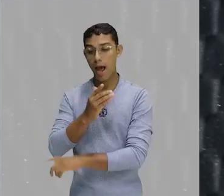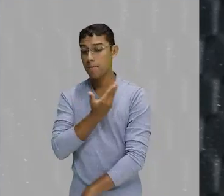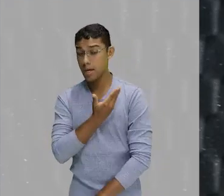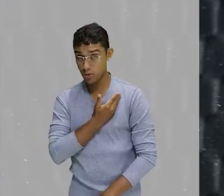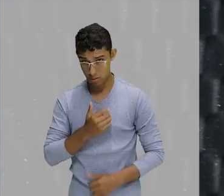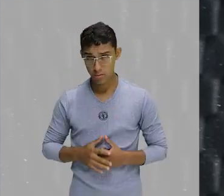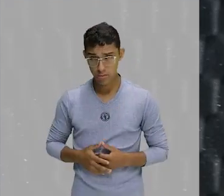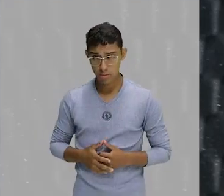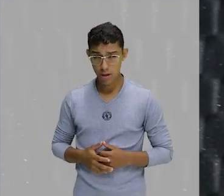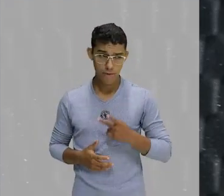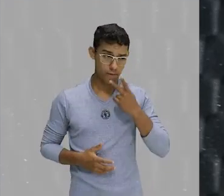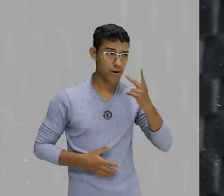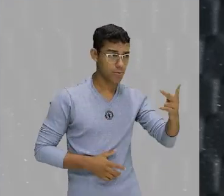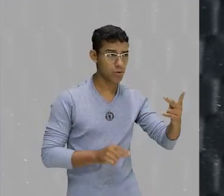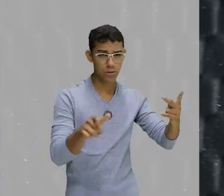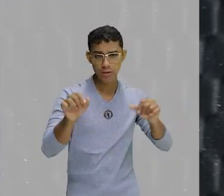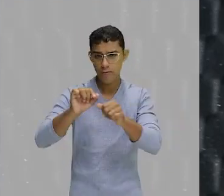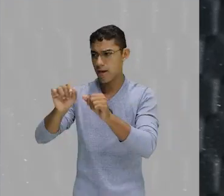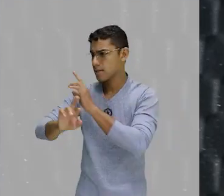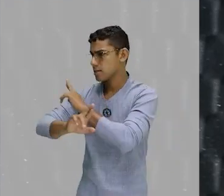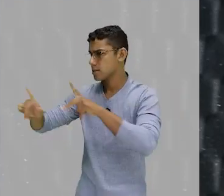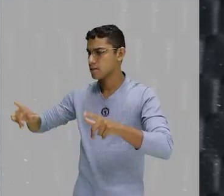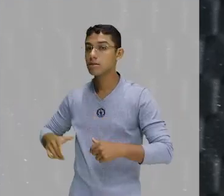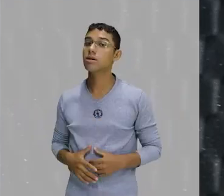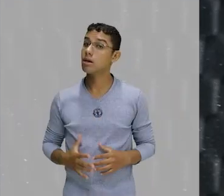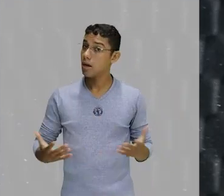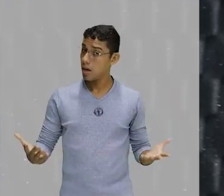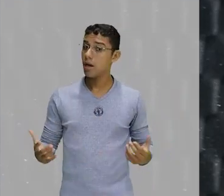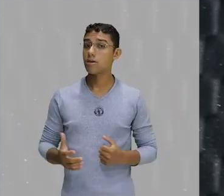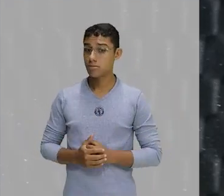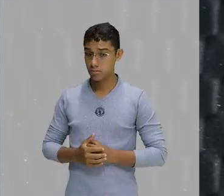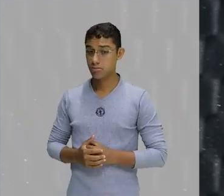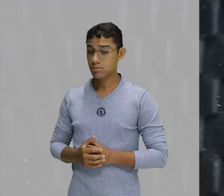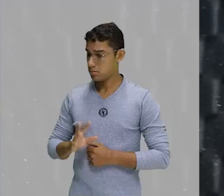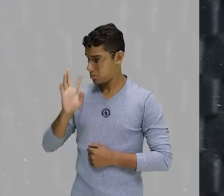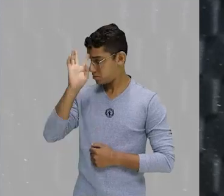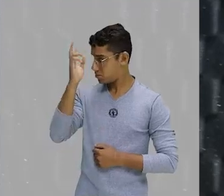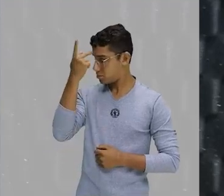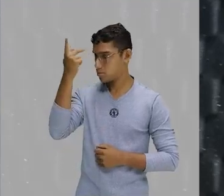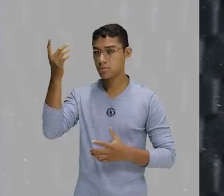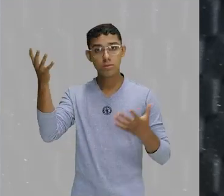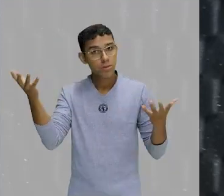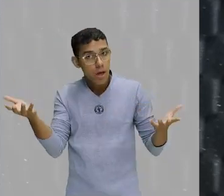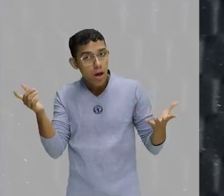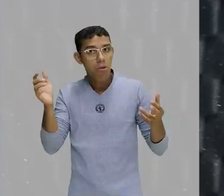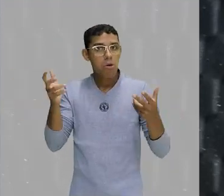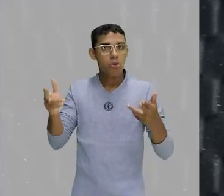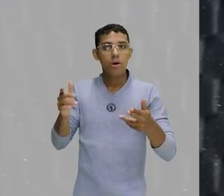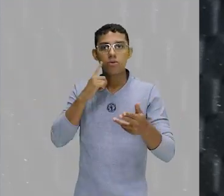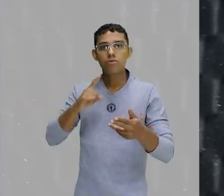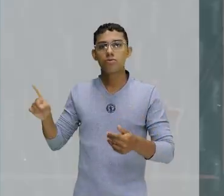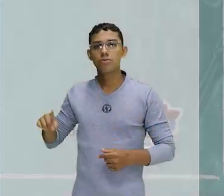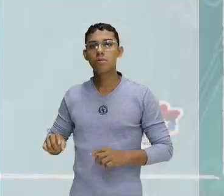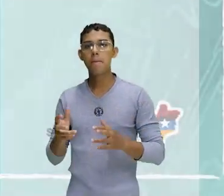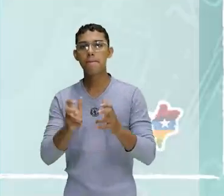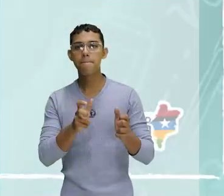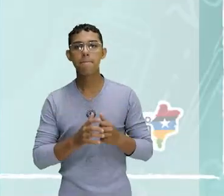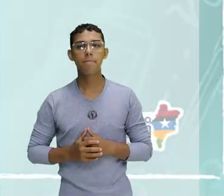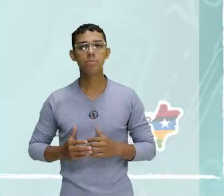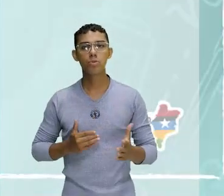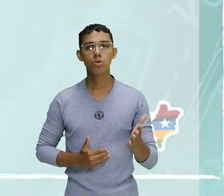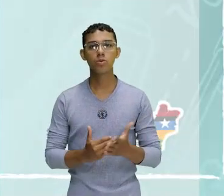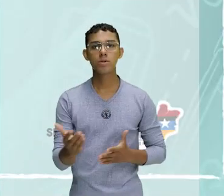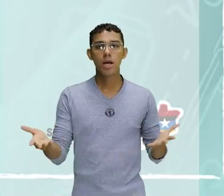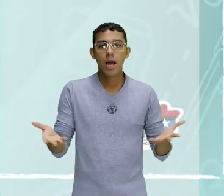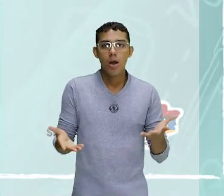as palavras falsas cognatas, elas são isso. Elas dizem uma coisa e fazem outra, como vocês vão ver aqui daqui a pouco. Então, vamos começar